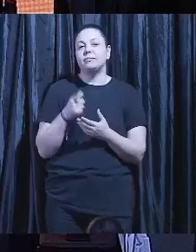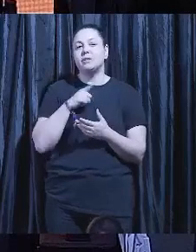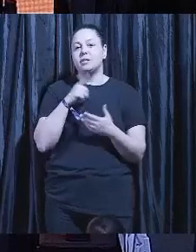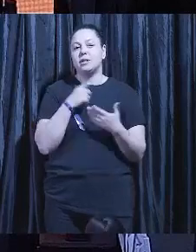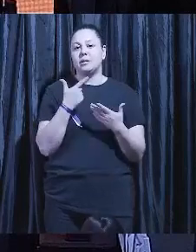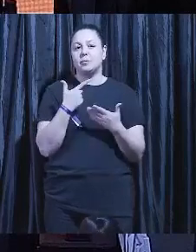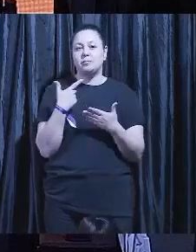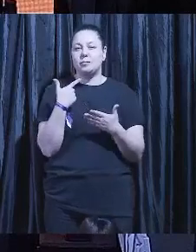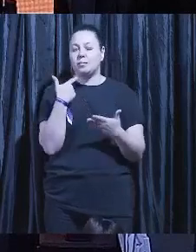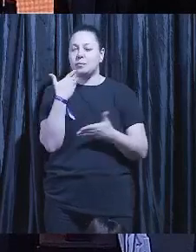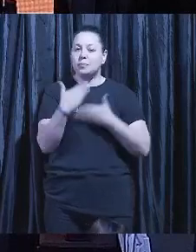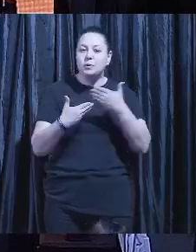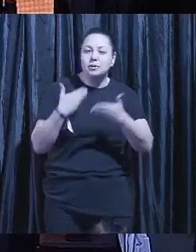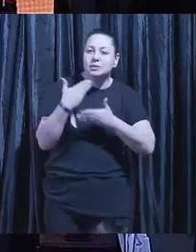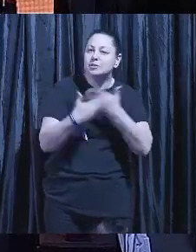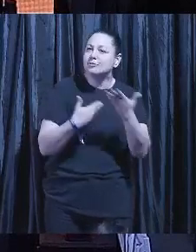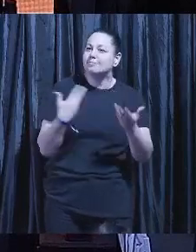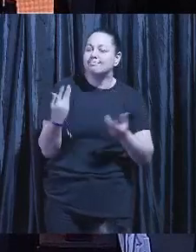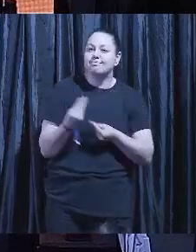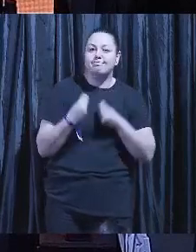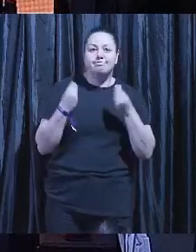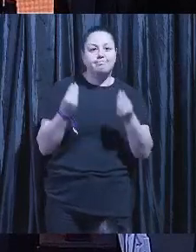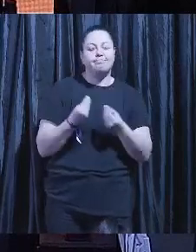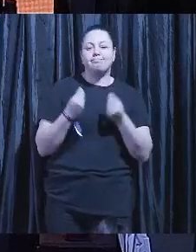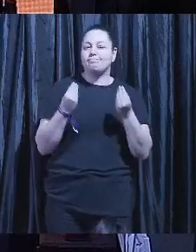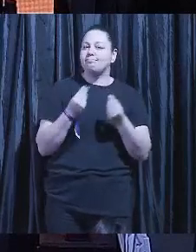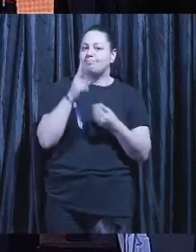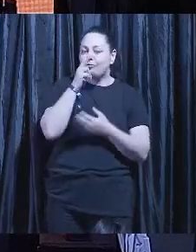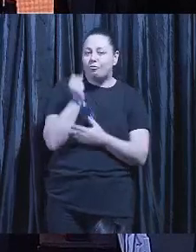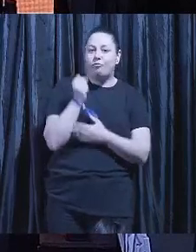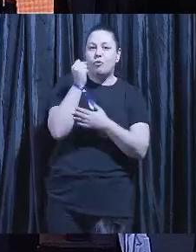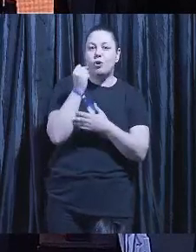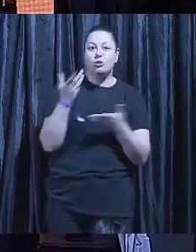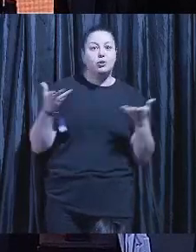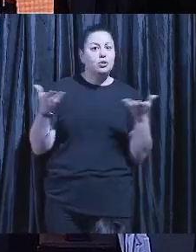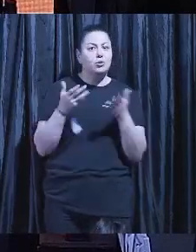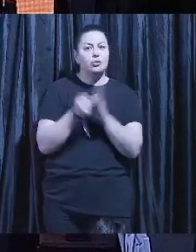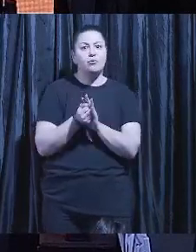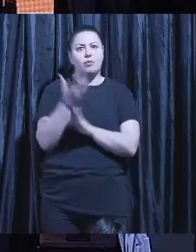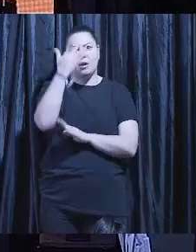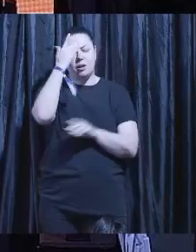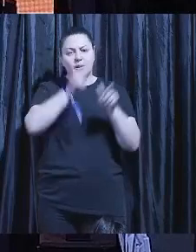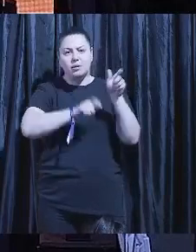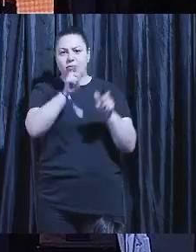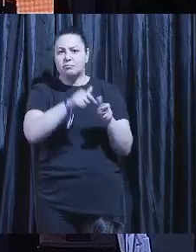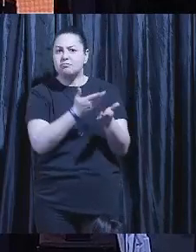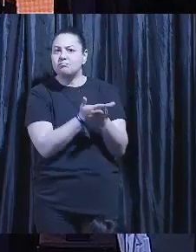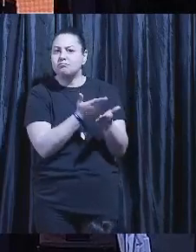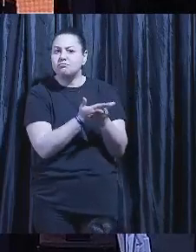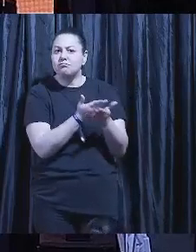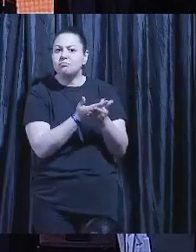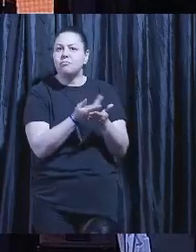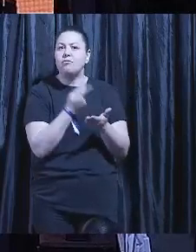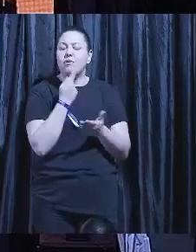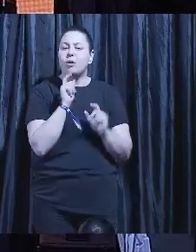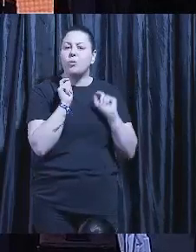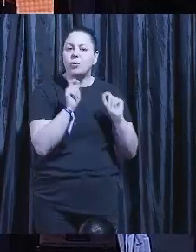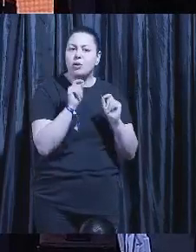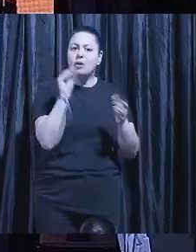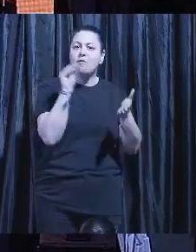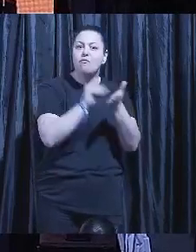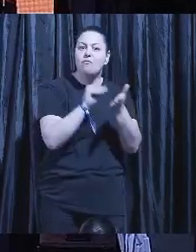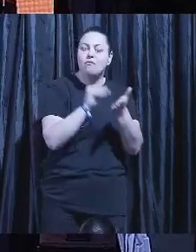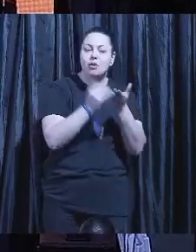processo tão abrangente que hoje muitos estudiosos chamam a desinformação de o